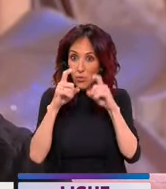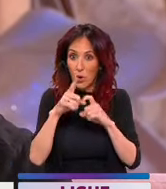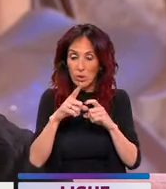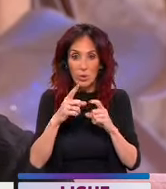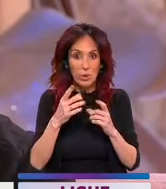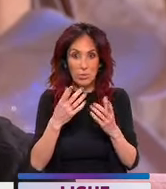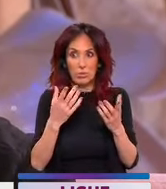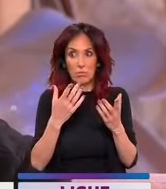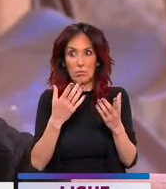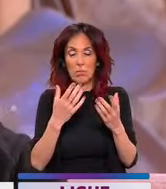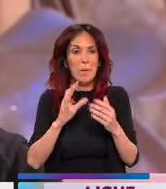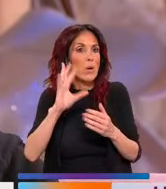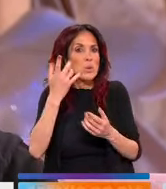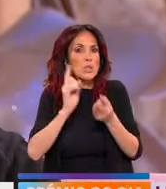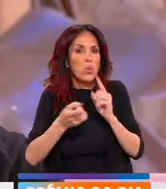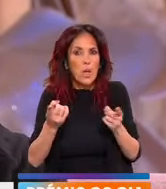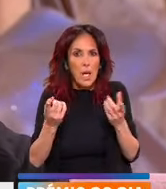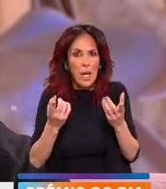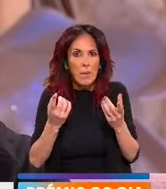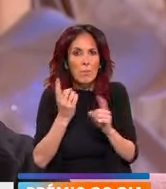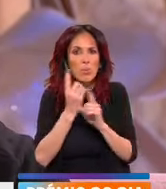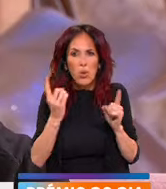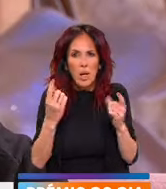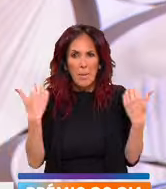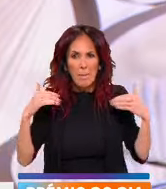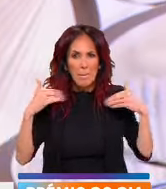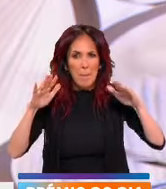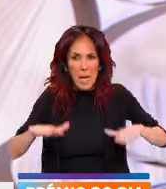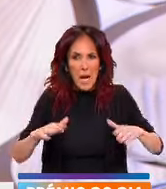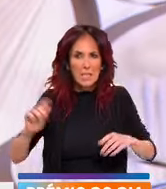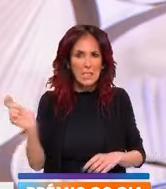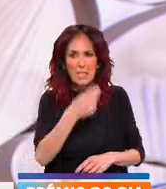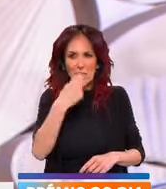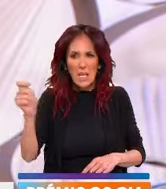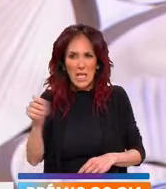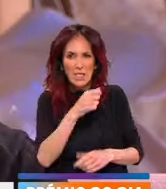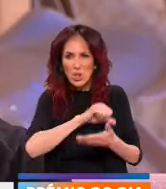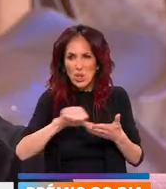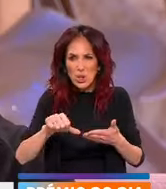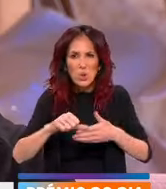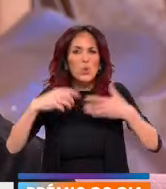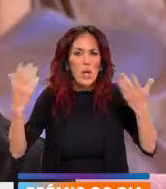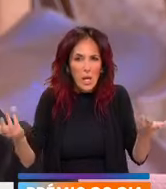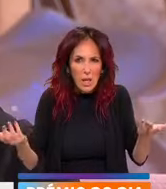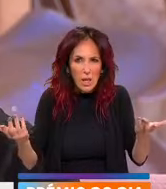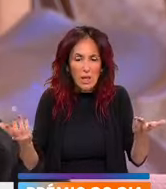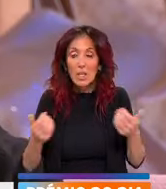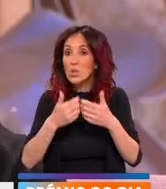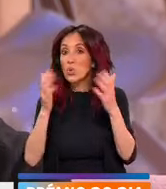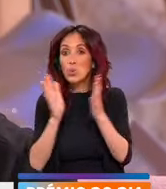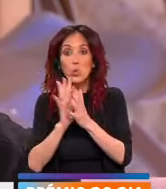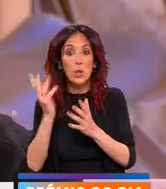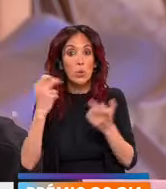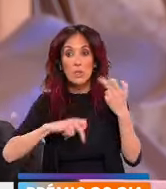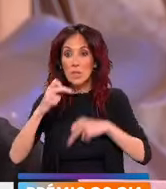e mas o que é que tinha acontecido Era o qu o que que tava acorrer mal abandonaste o ténis o que é que foi nessa altura eu acho que era um bocadinho de tudo e